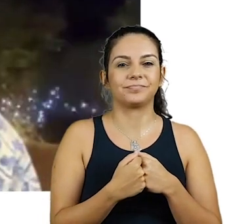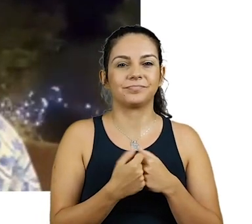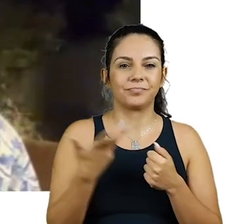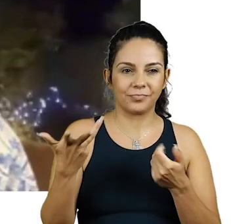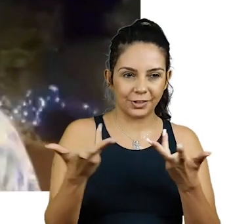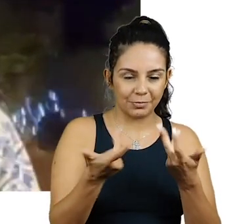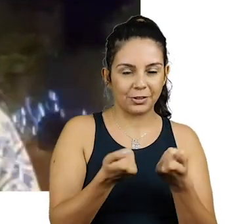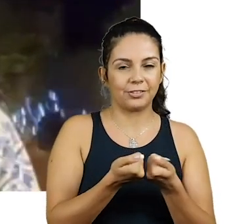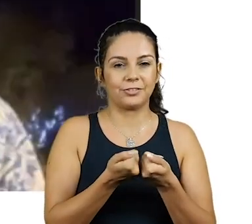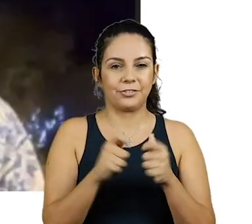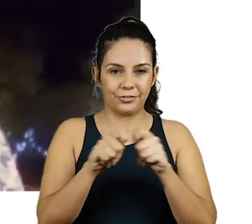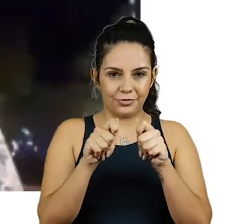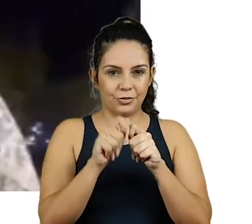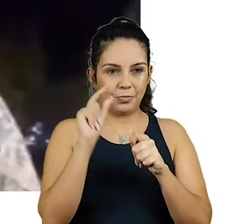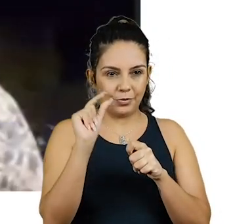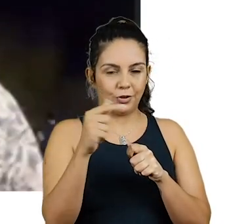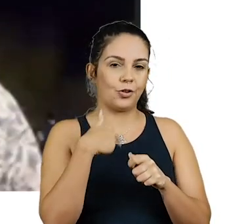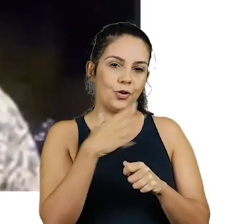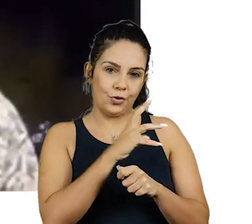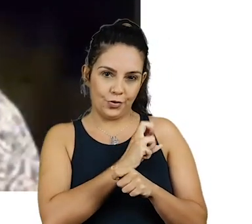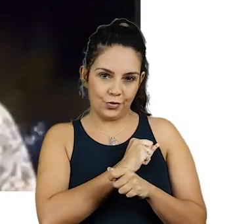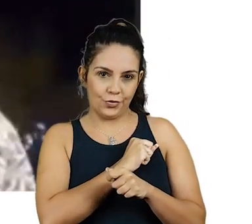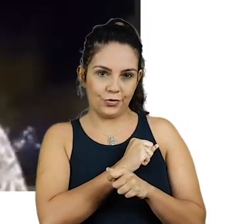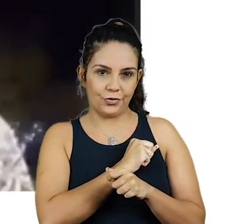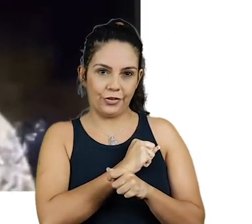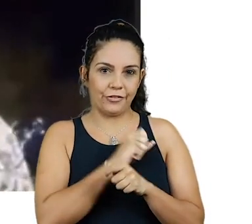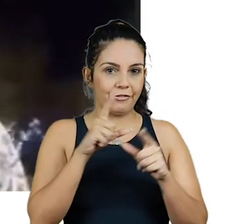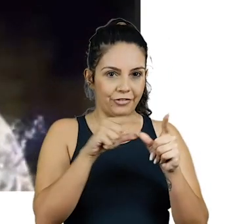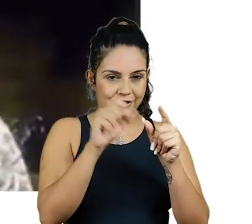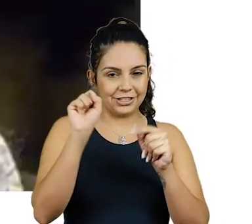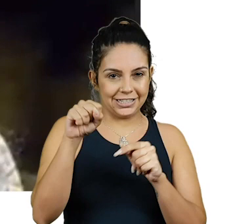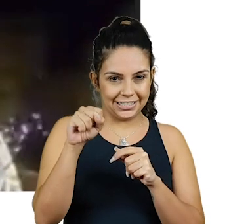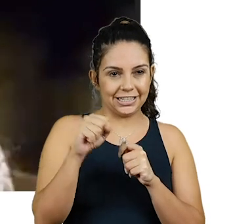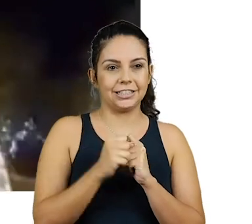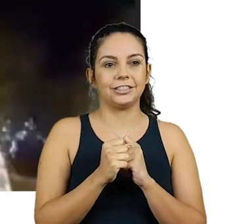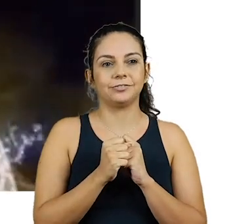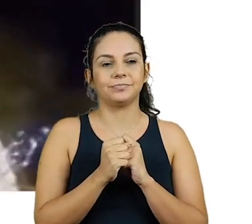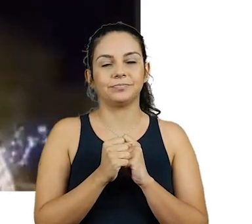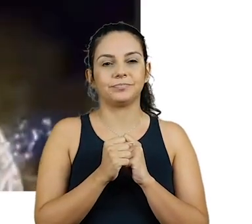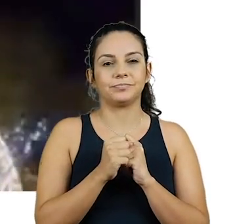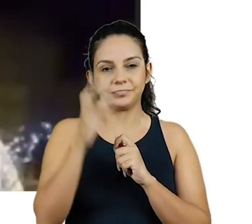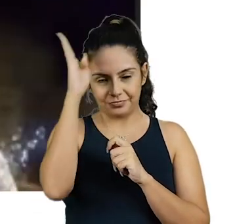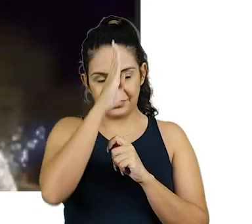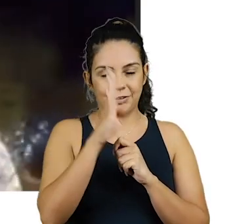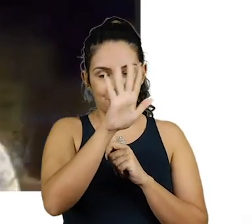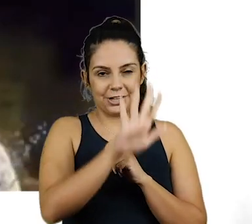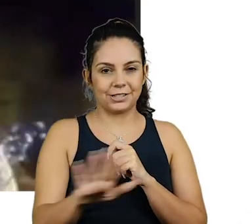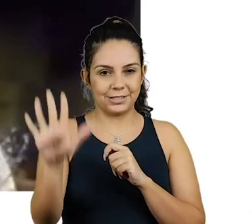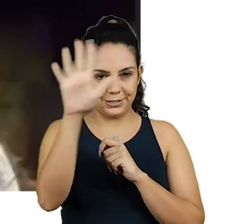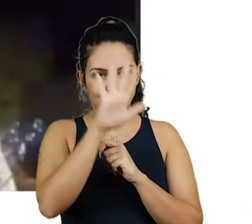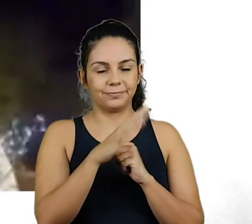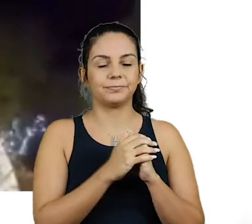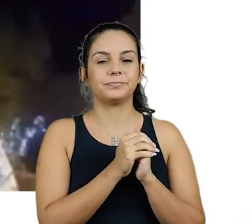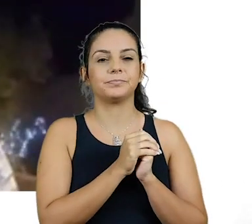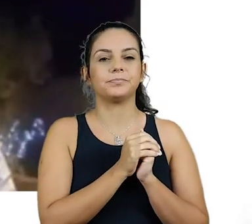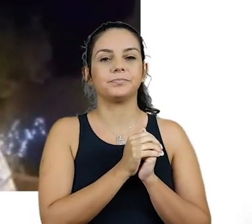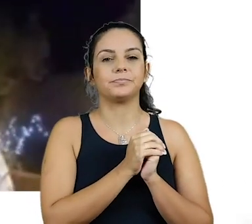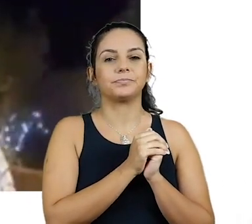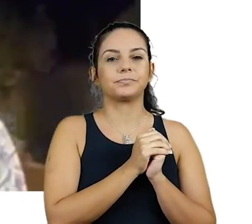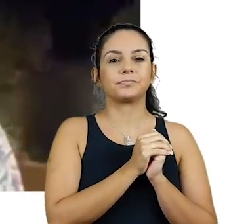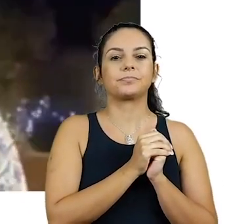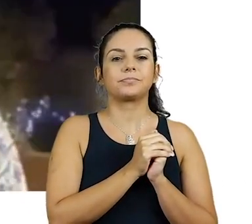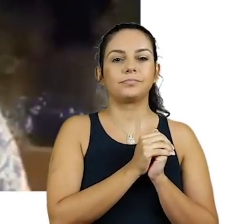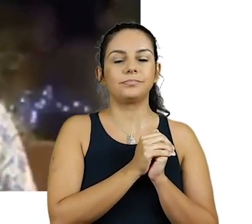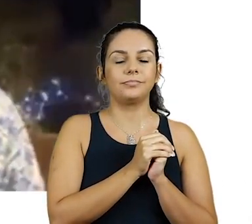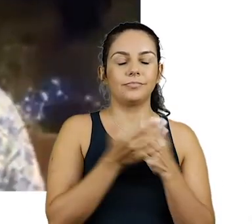são maravilhosas, fazendo um pouco do que eu gosto, viajando pelo Brasil, que já é um grande consolo aqui, as